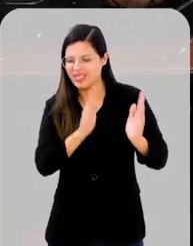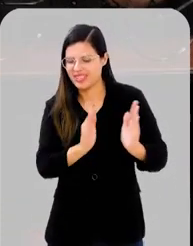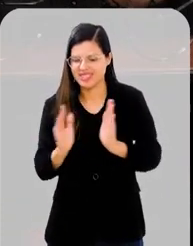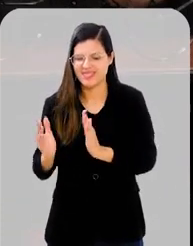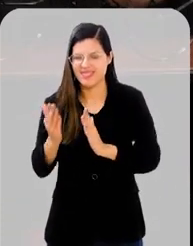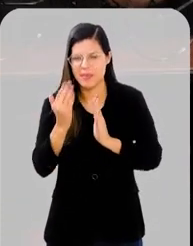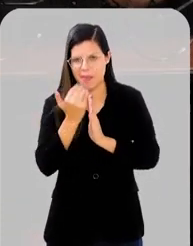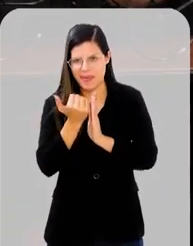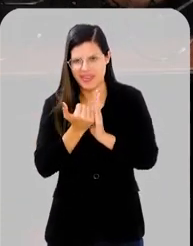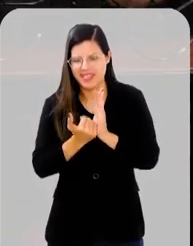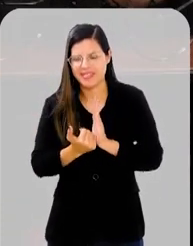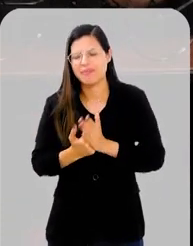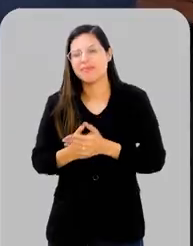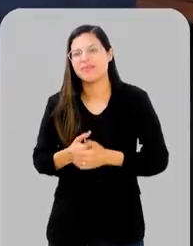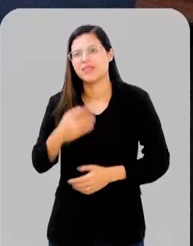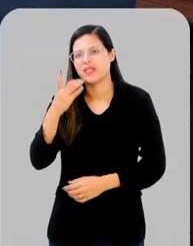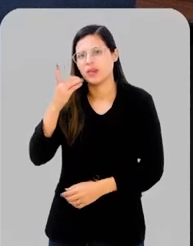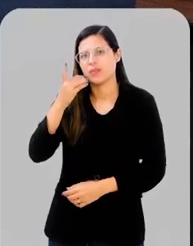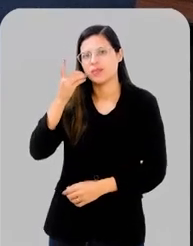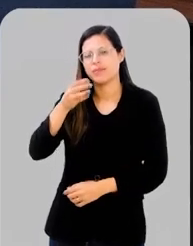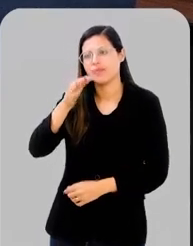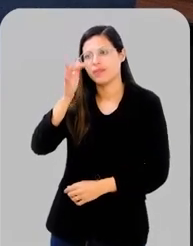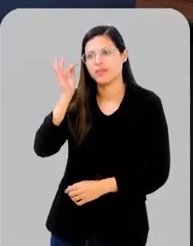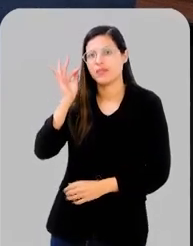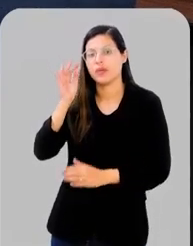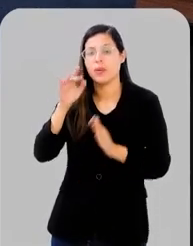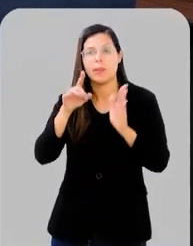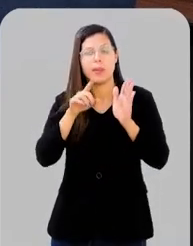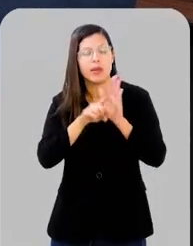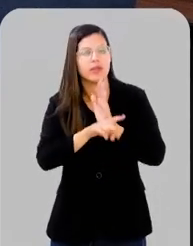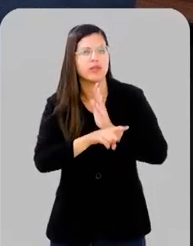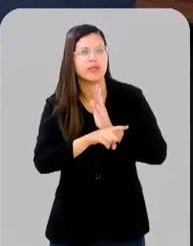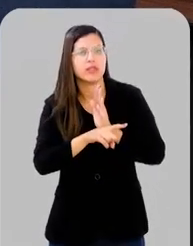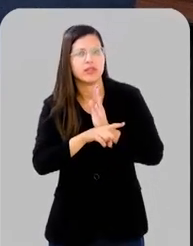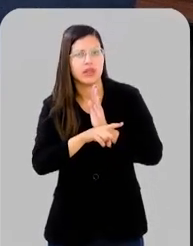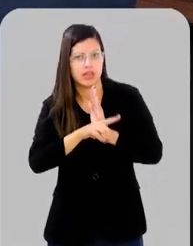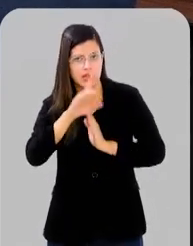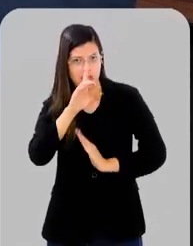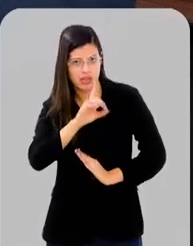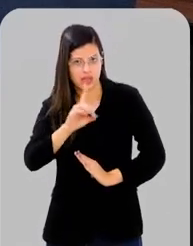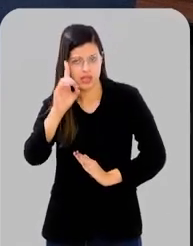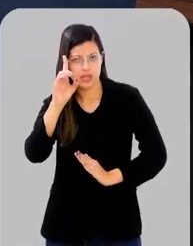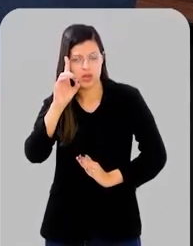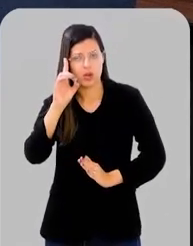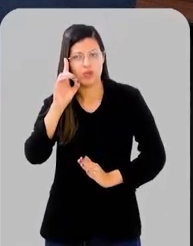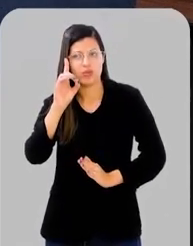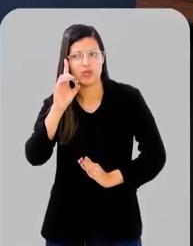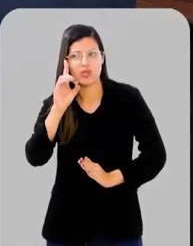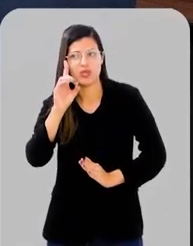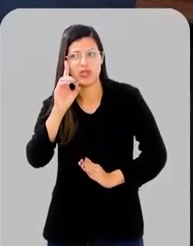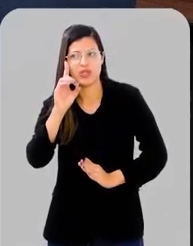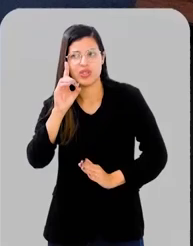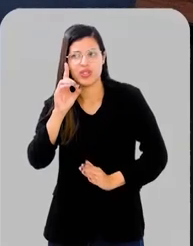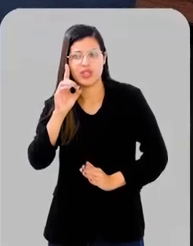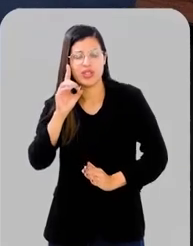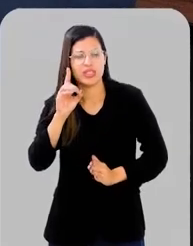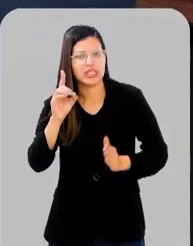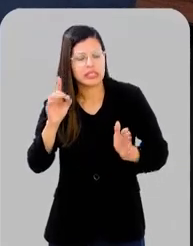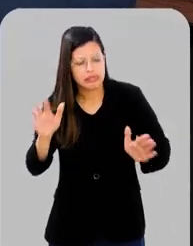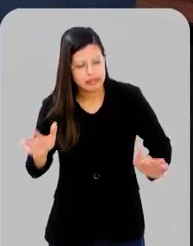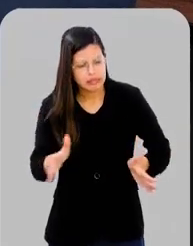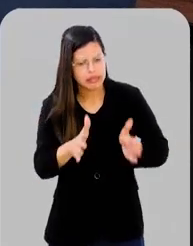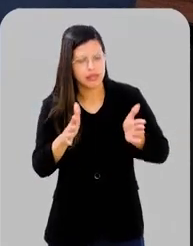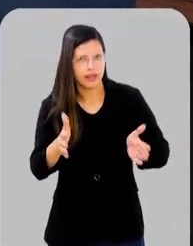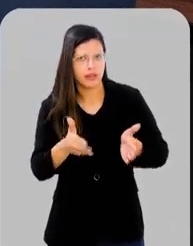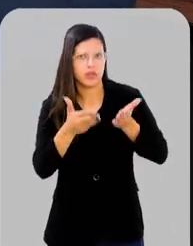hein Deputado Fred Pacheco eu perguntei Foi Deus que lhe deu essa você acha que foi Deus que te